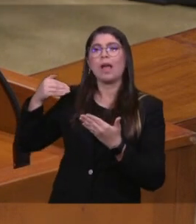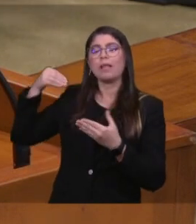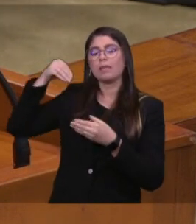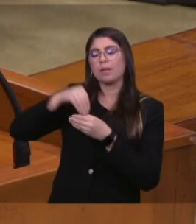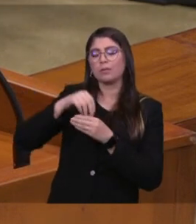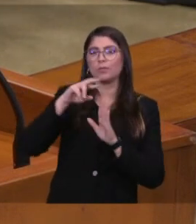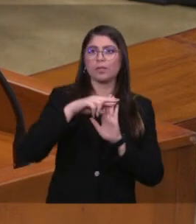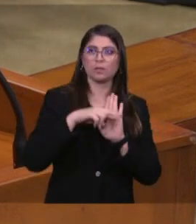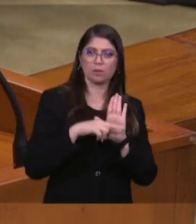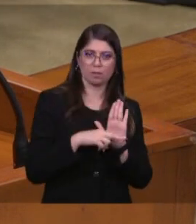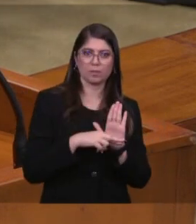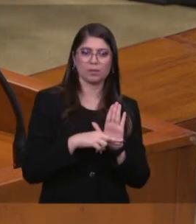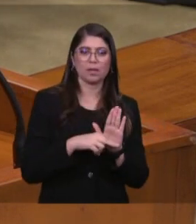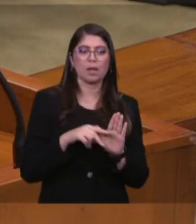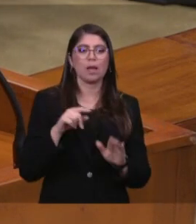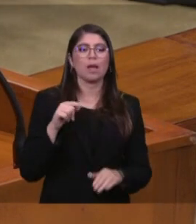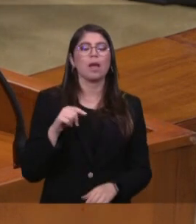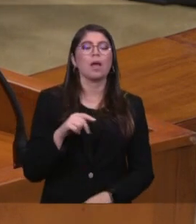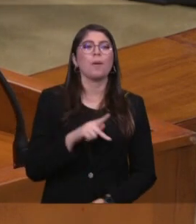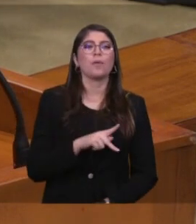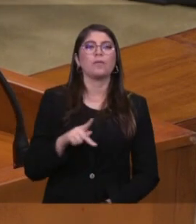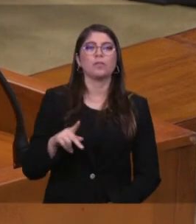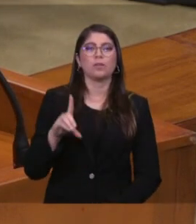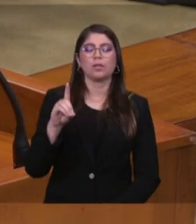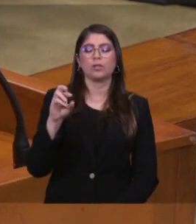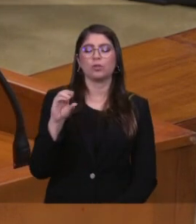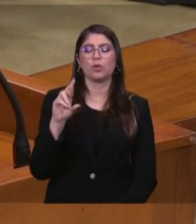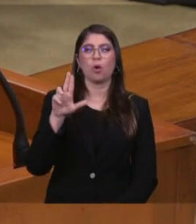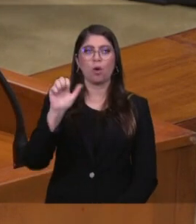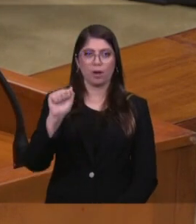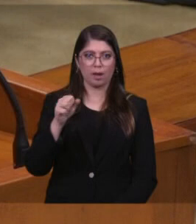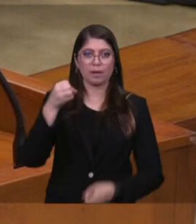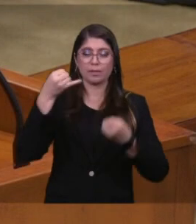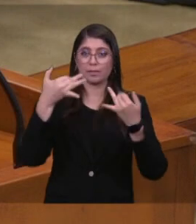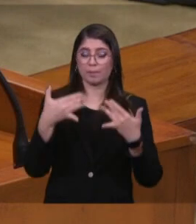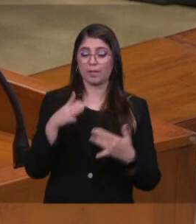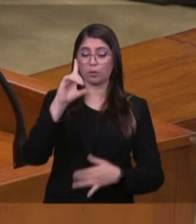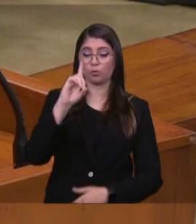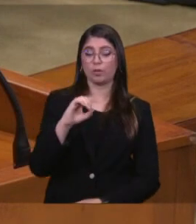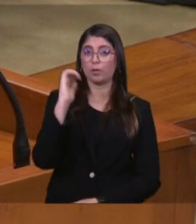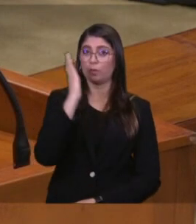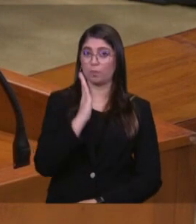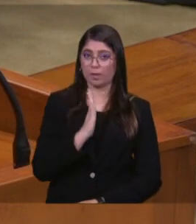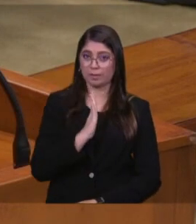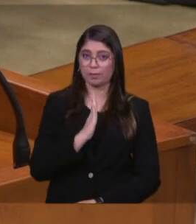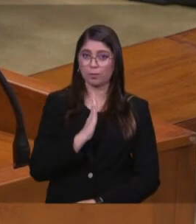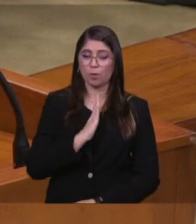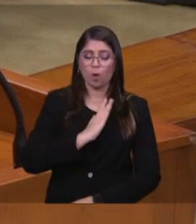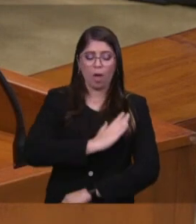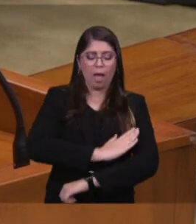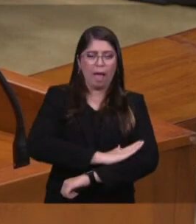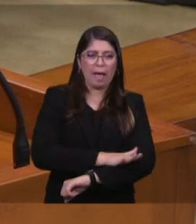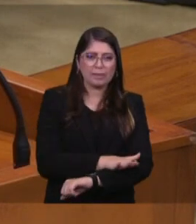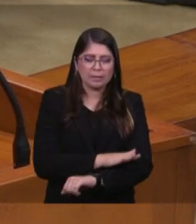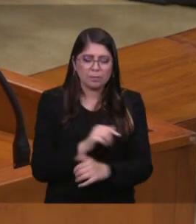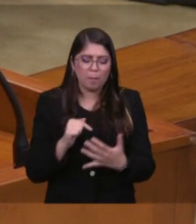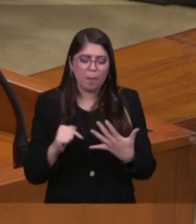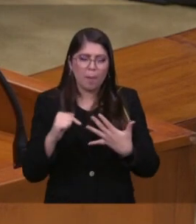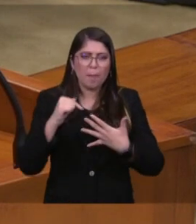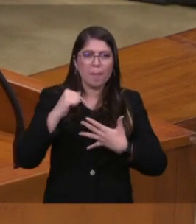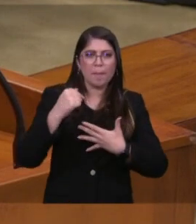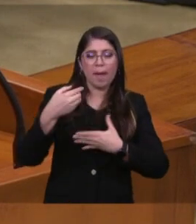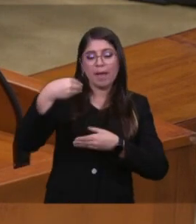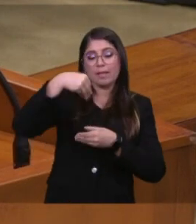Como apontado pela professora Dora Bertúlio, o direito brasileiro incorporou os estereótipos racistas, negou